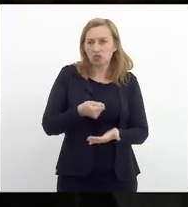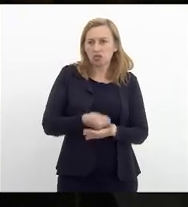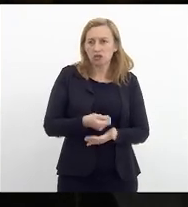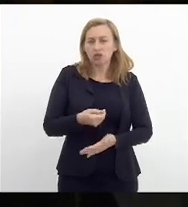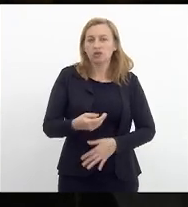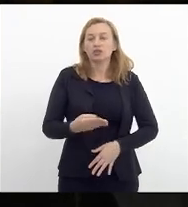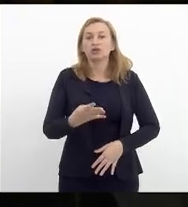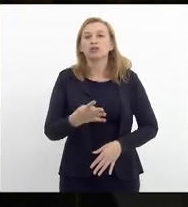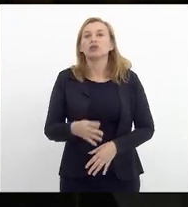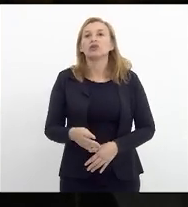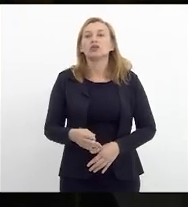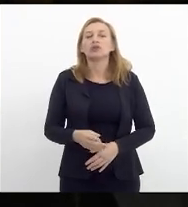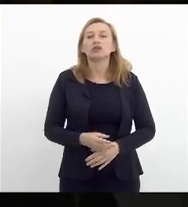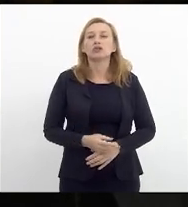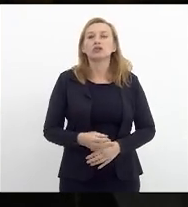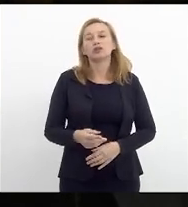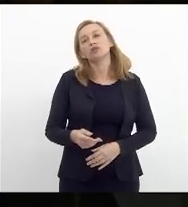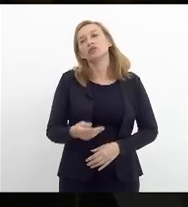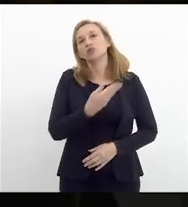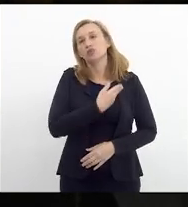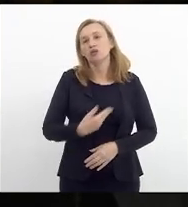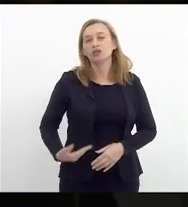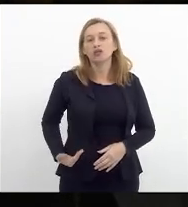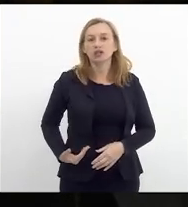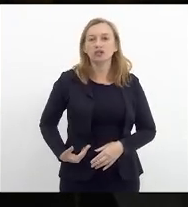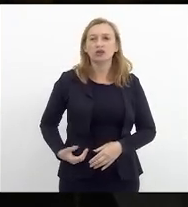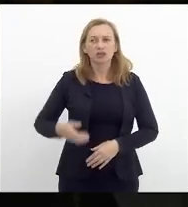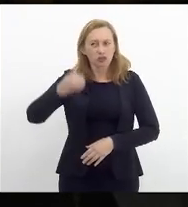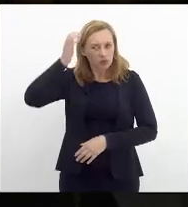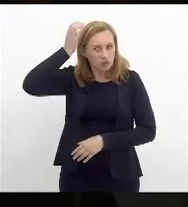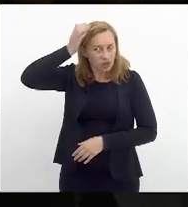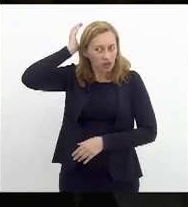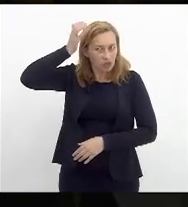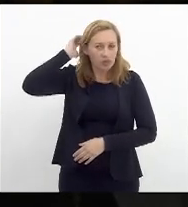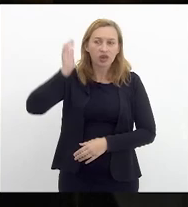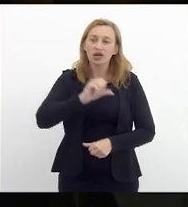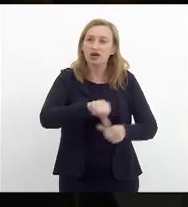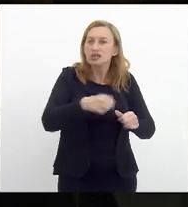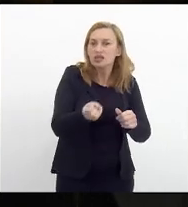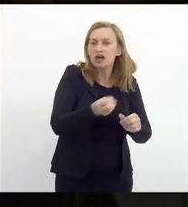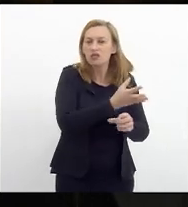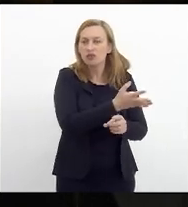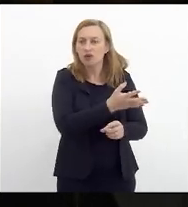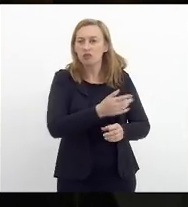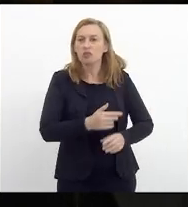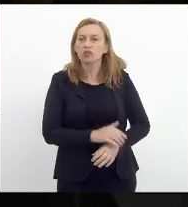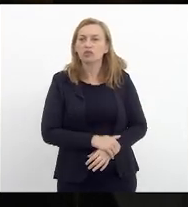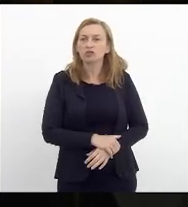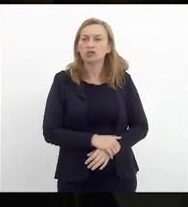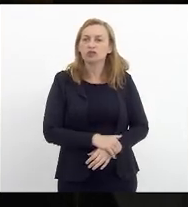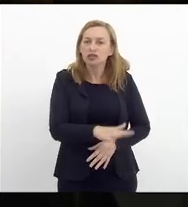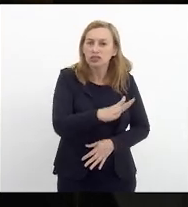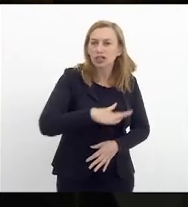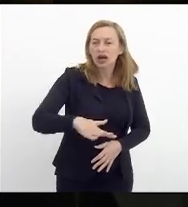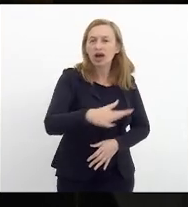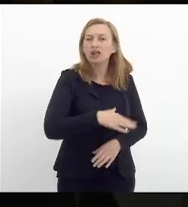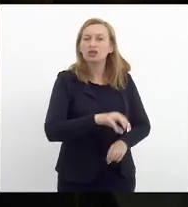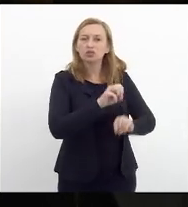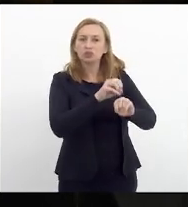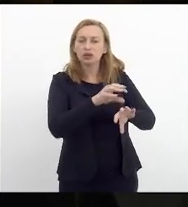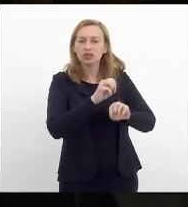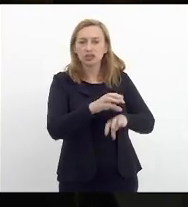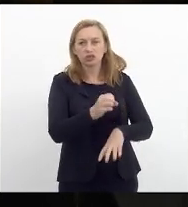Michel Temer, essa reforma trouxe para o âmbito do ensino